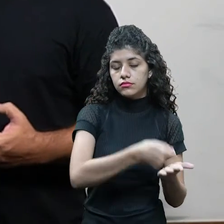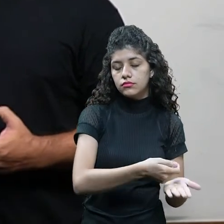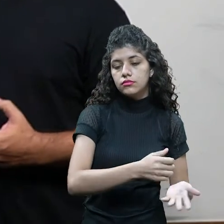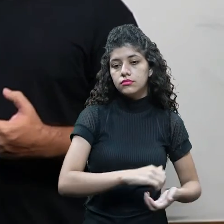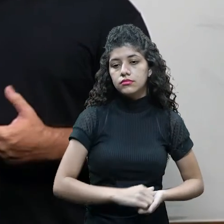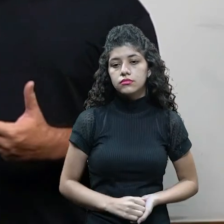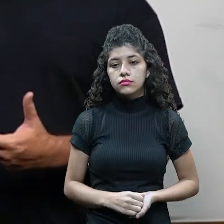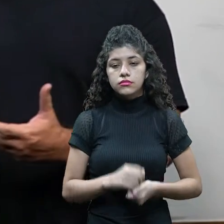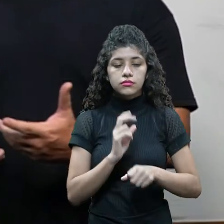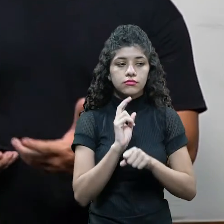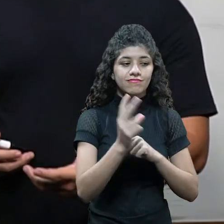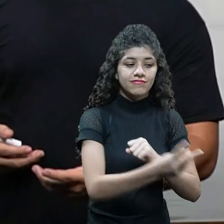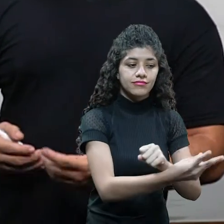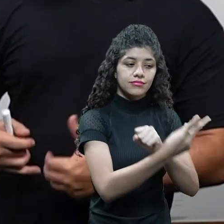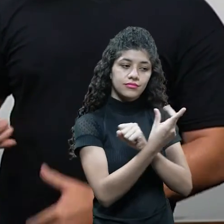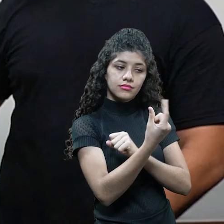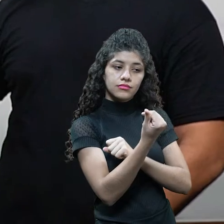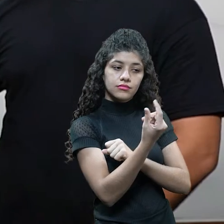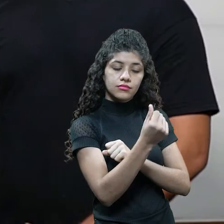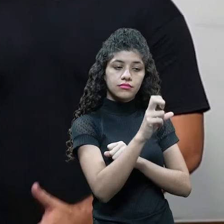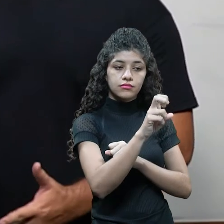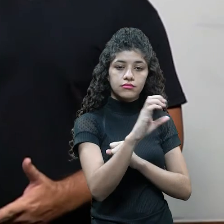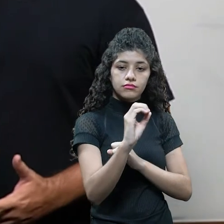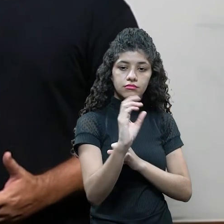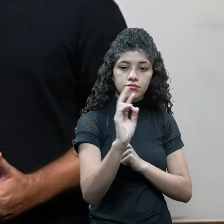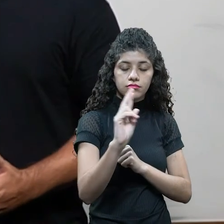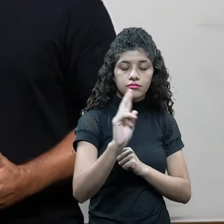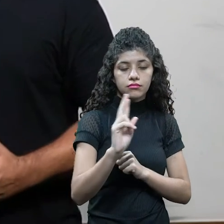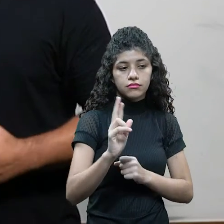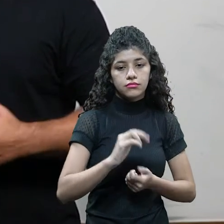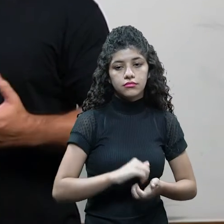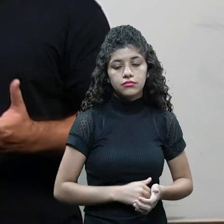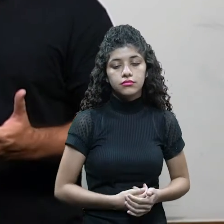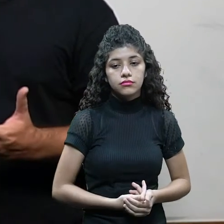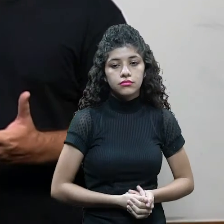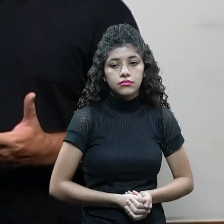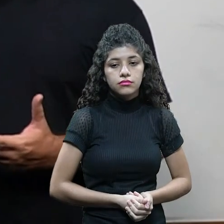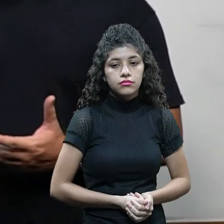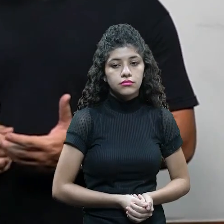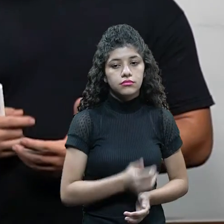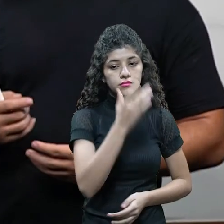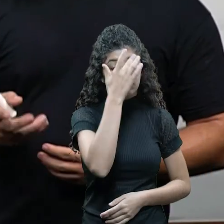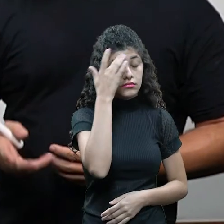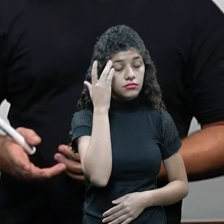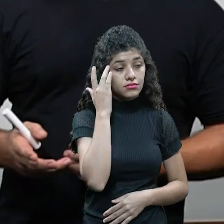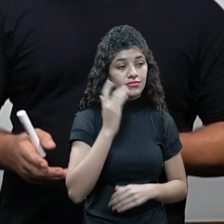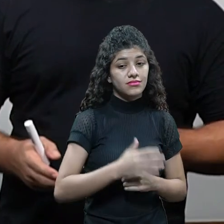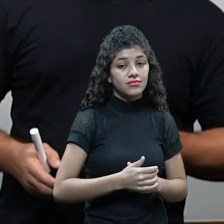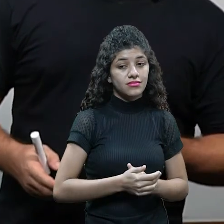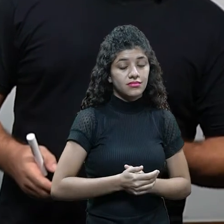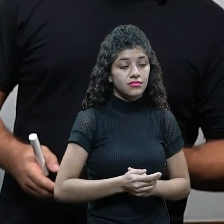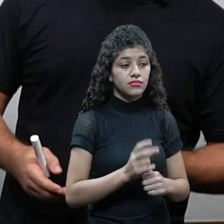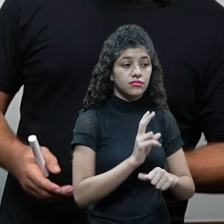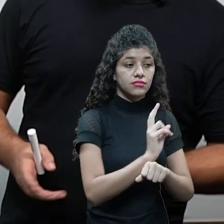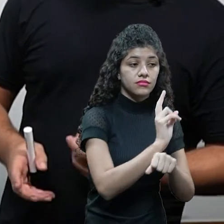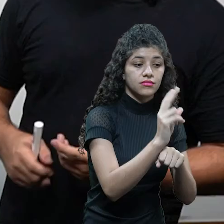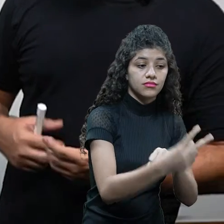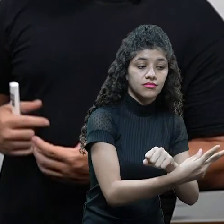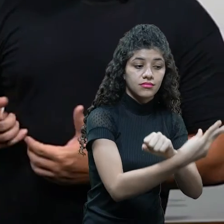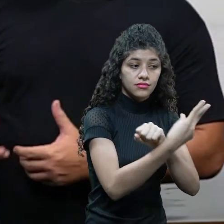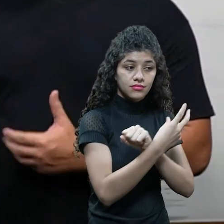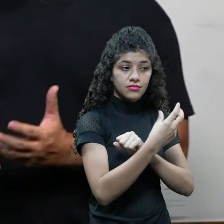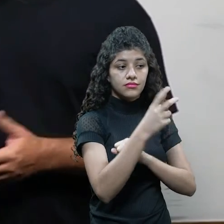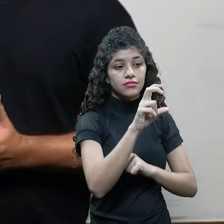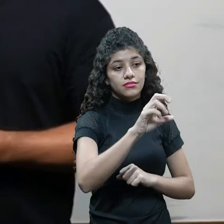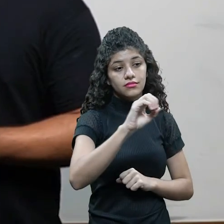Então, se eu vou pedir um dinheiro emprestado, R$500 emprestado, e aí alguém que vai me emprestar diz, olha, Luiz Guterres, eu vou te emprestar 500, mas